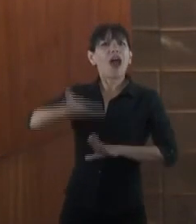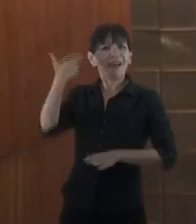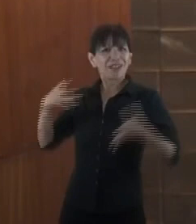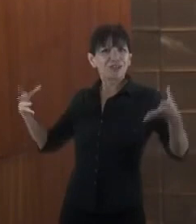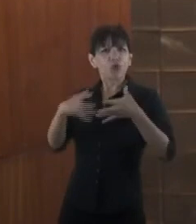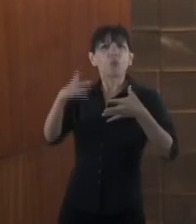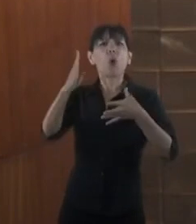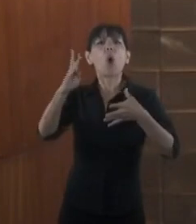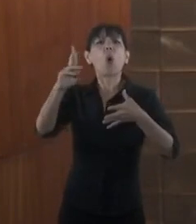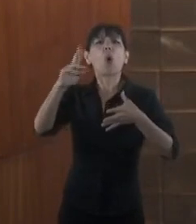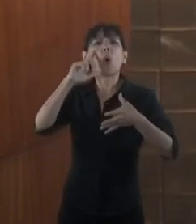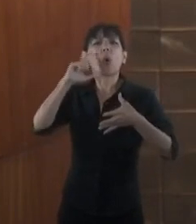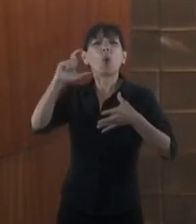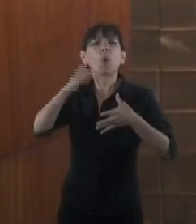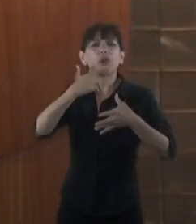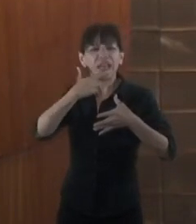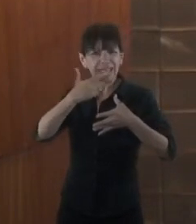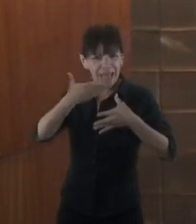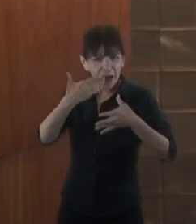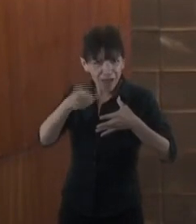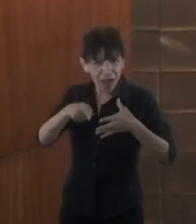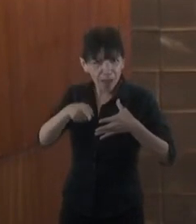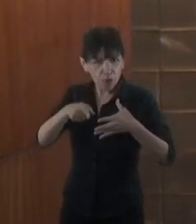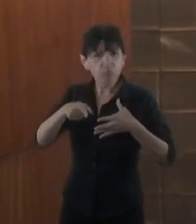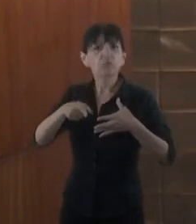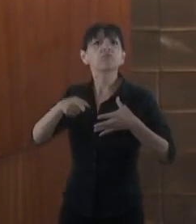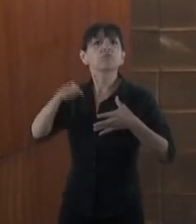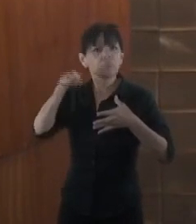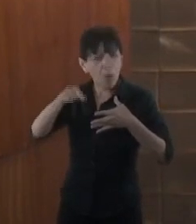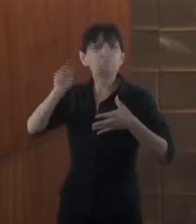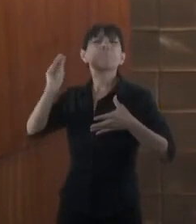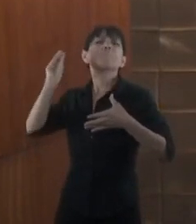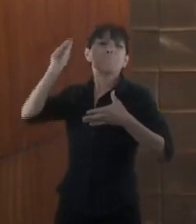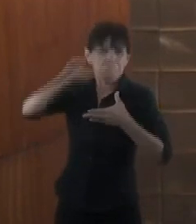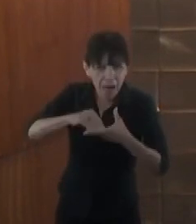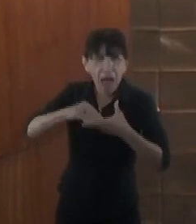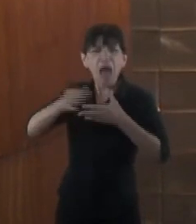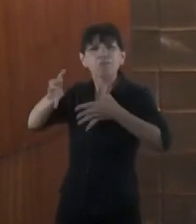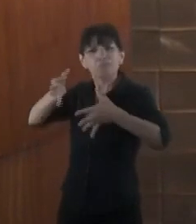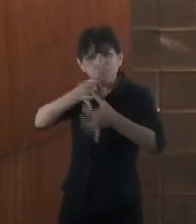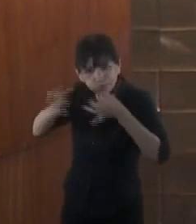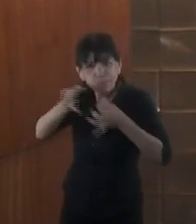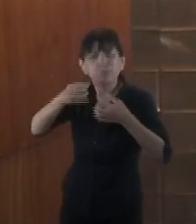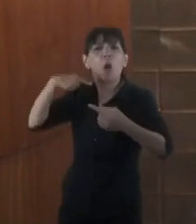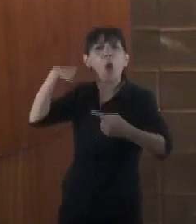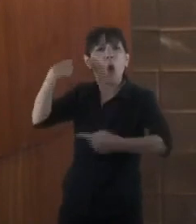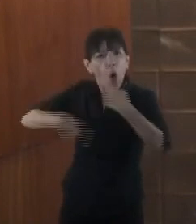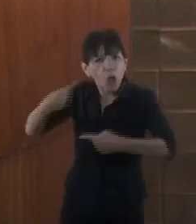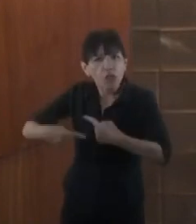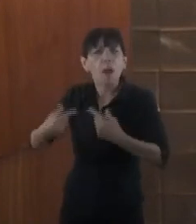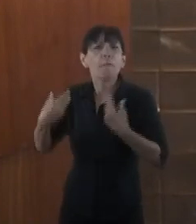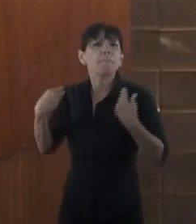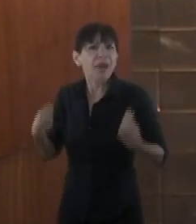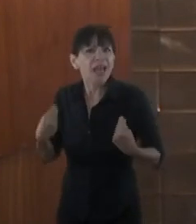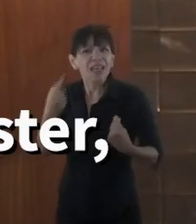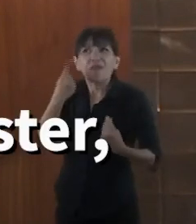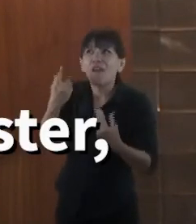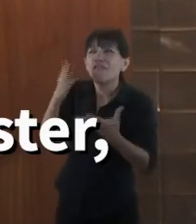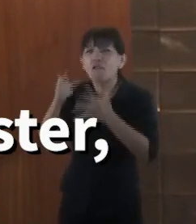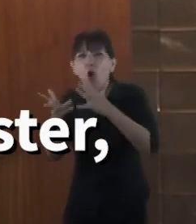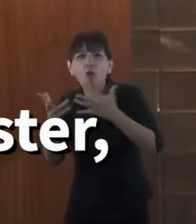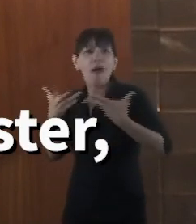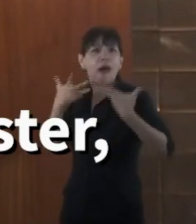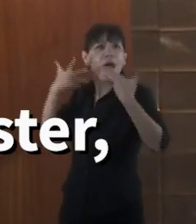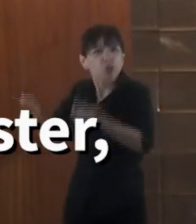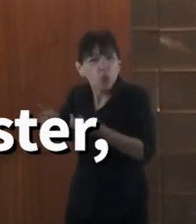vamos continuar conversando com brics para saber como é que eles podem ajudar Eu